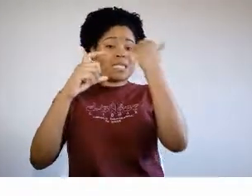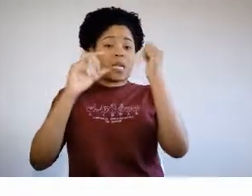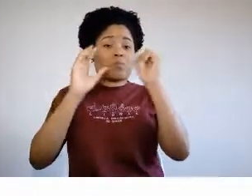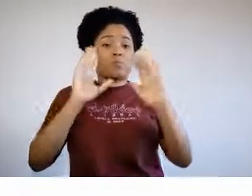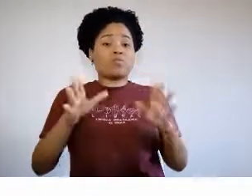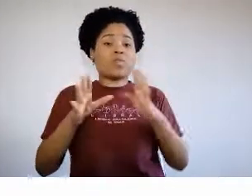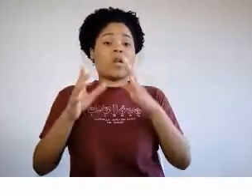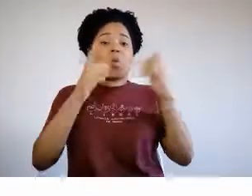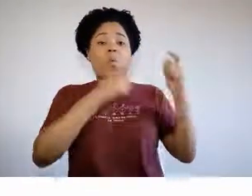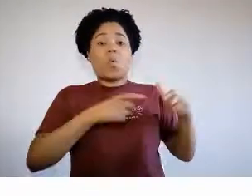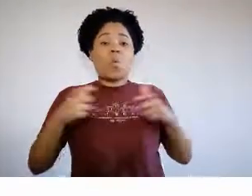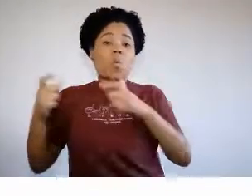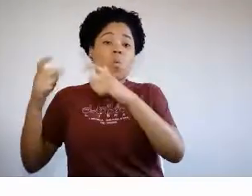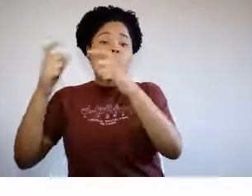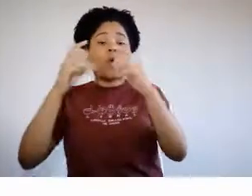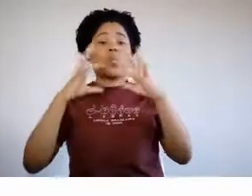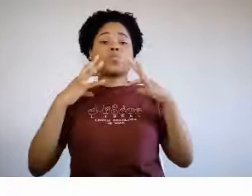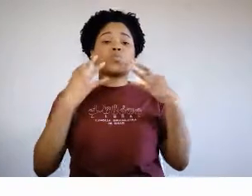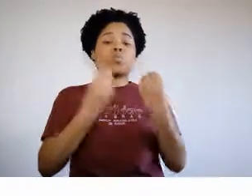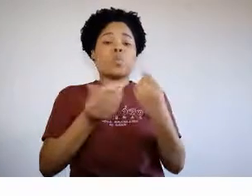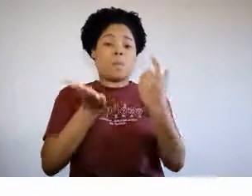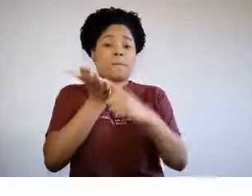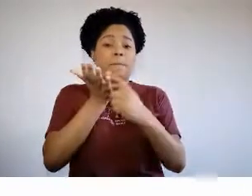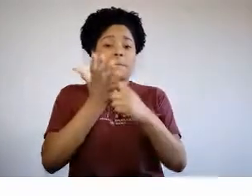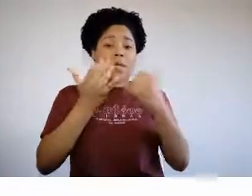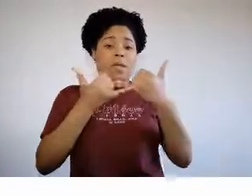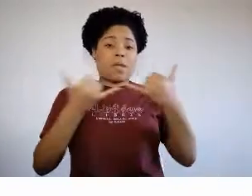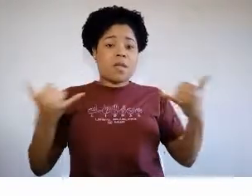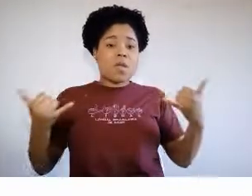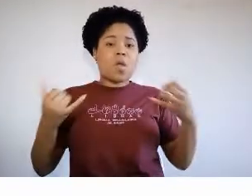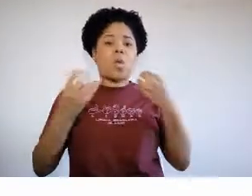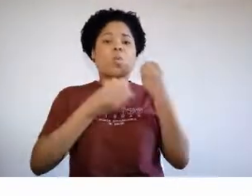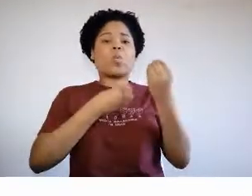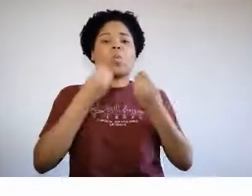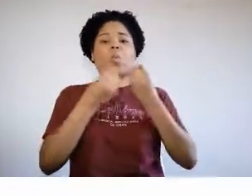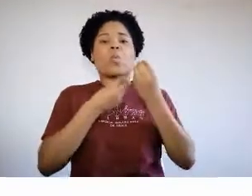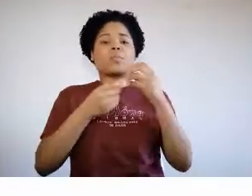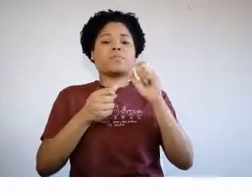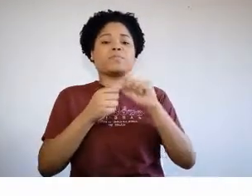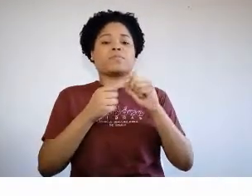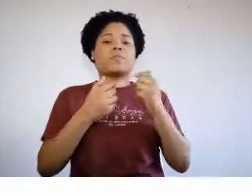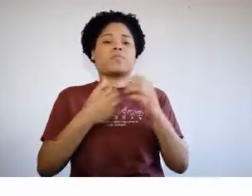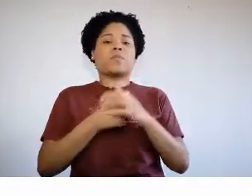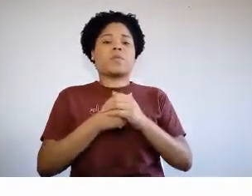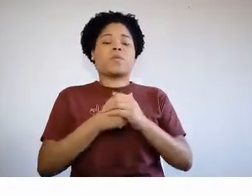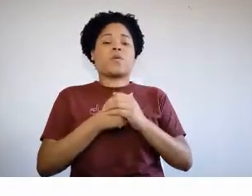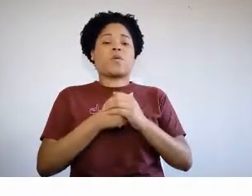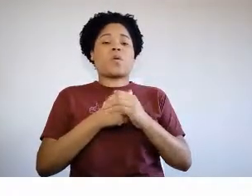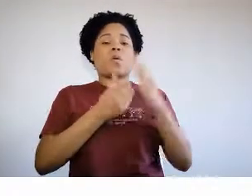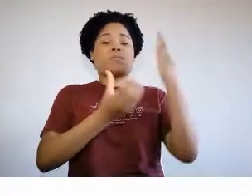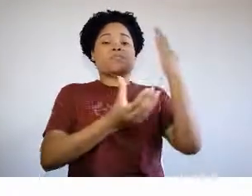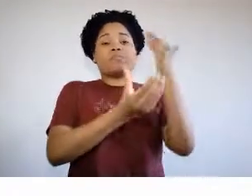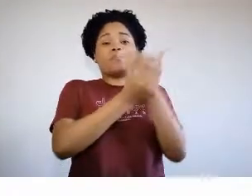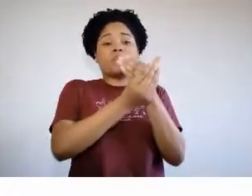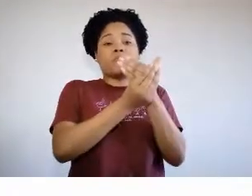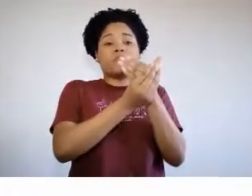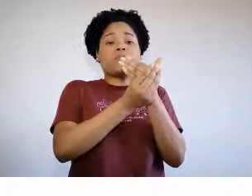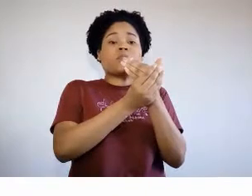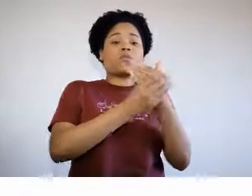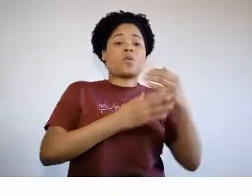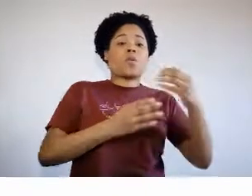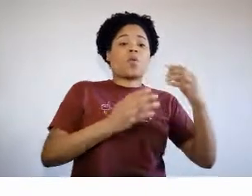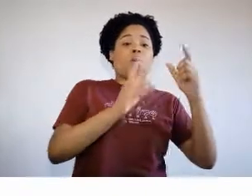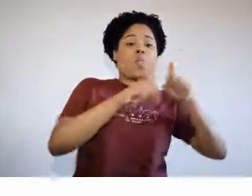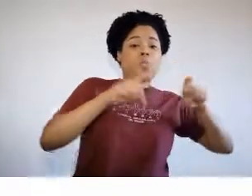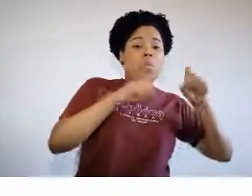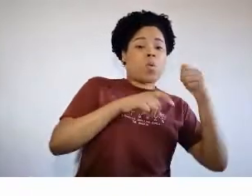as máquinas da rede, de todos os endereços das placas de rede. Então, como que ele funciona? O pacote de dados